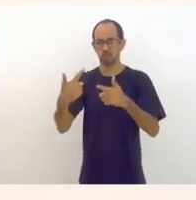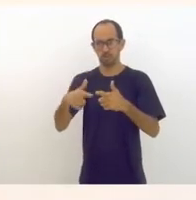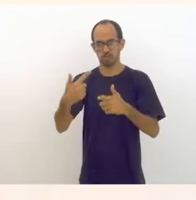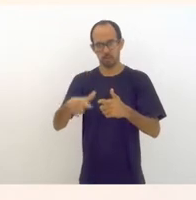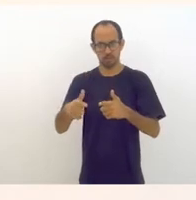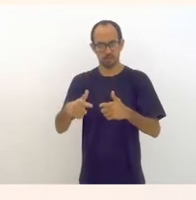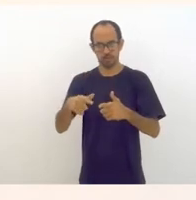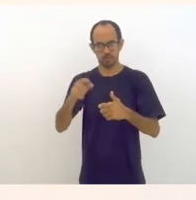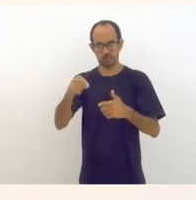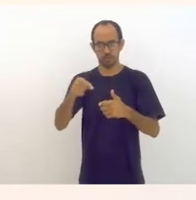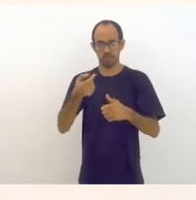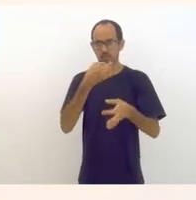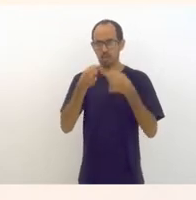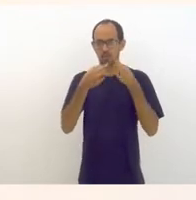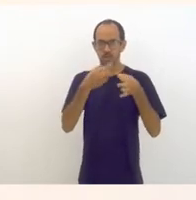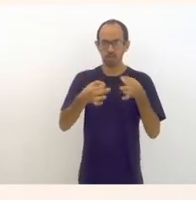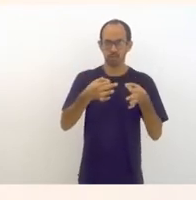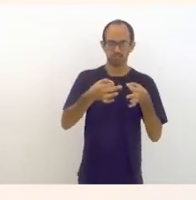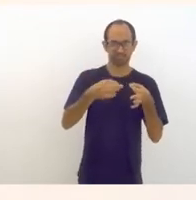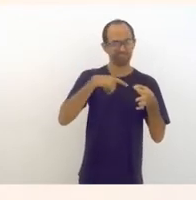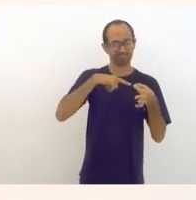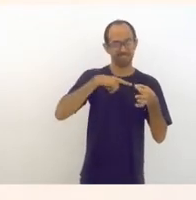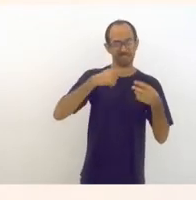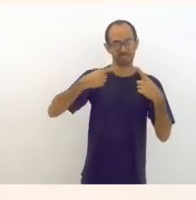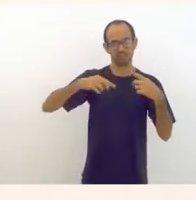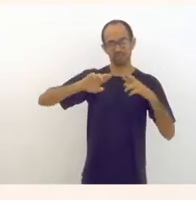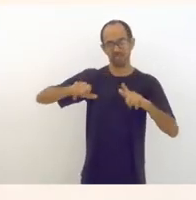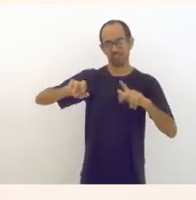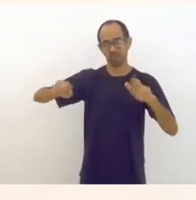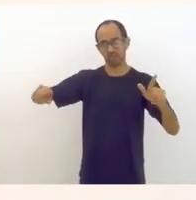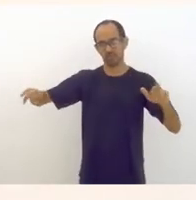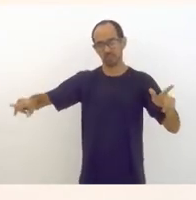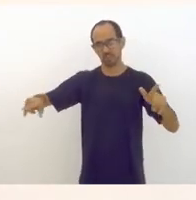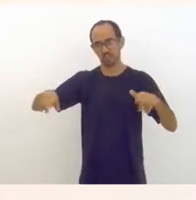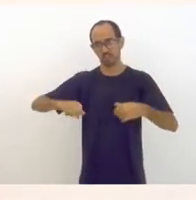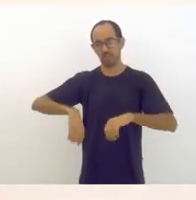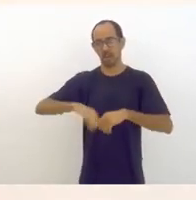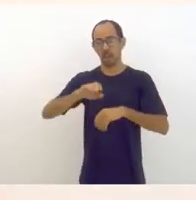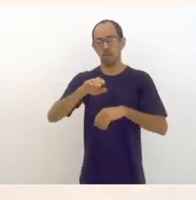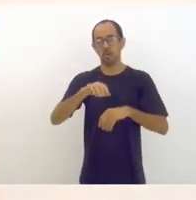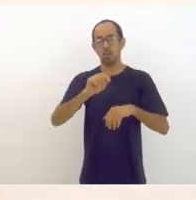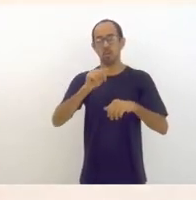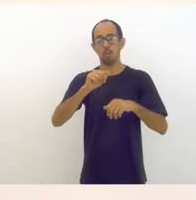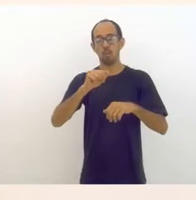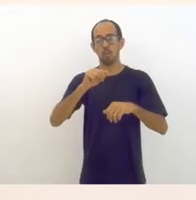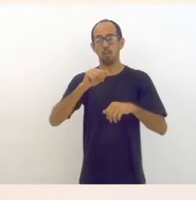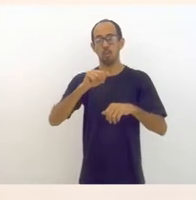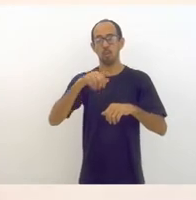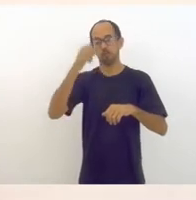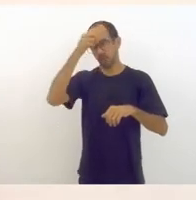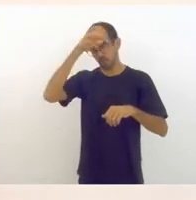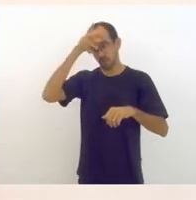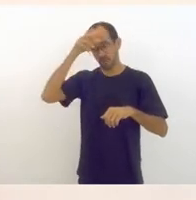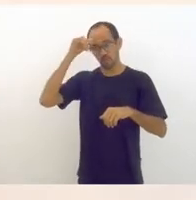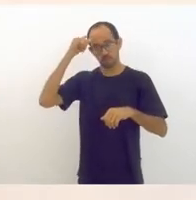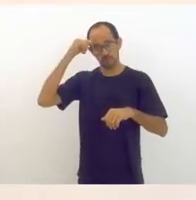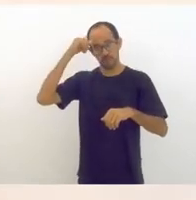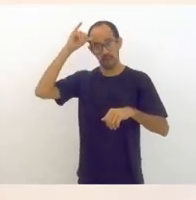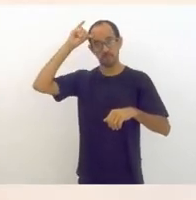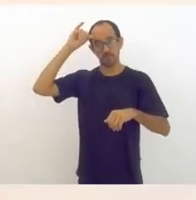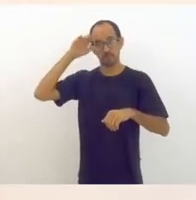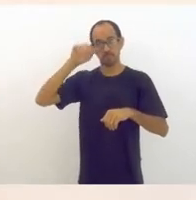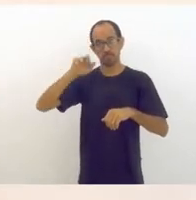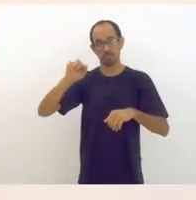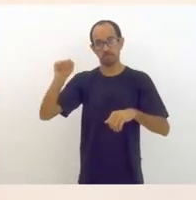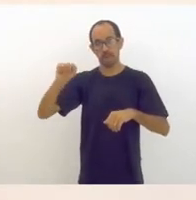É um contrassenso. Por exemplo, disse-me o prefeito de Barra Mansa que tem uma empresa, uma indústria para produzir